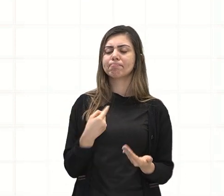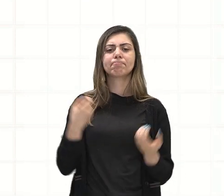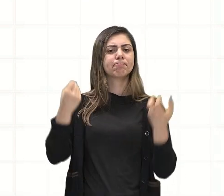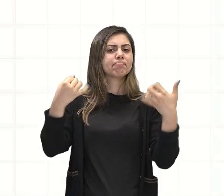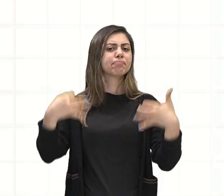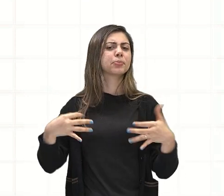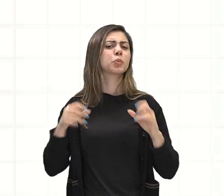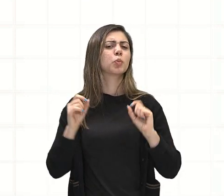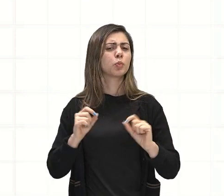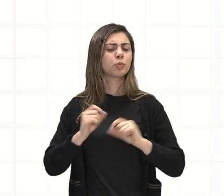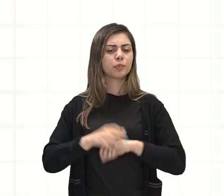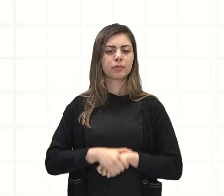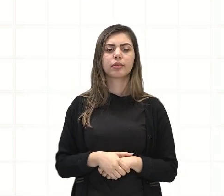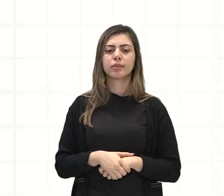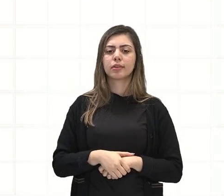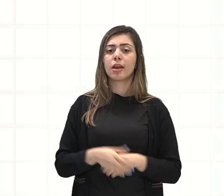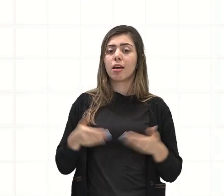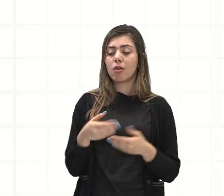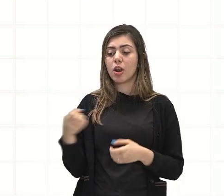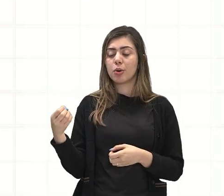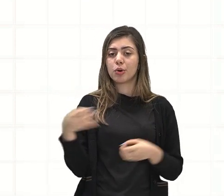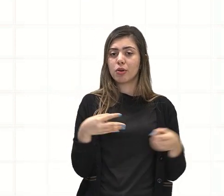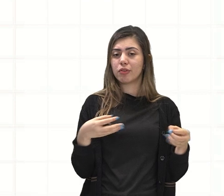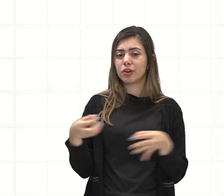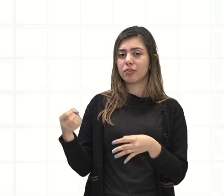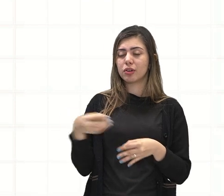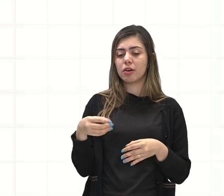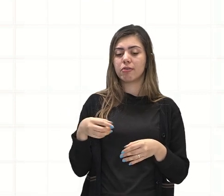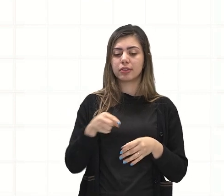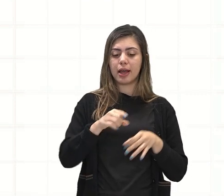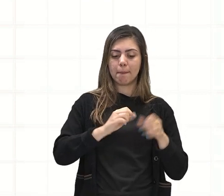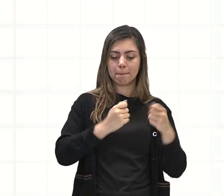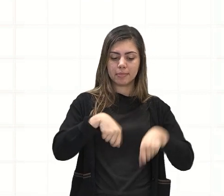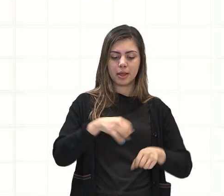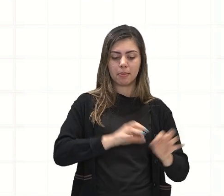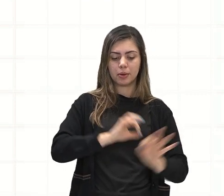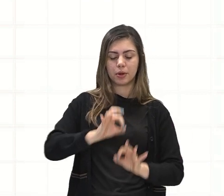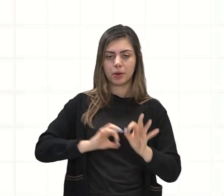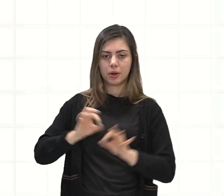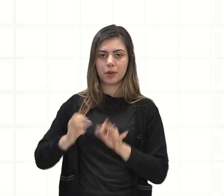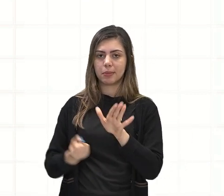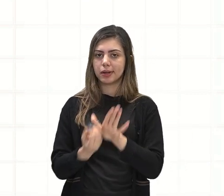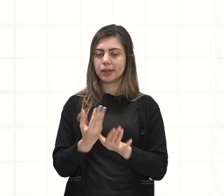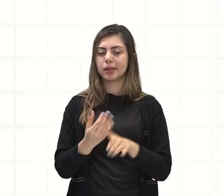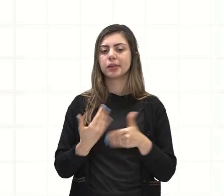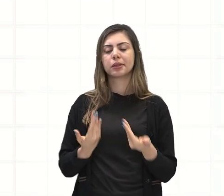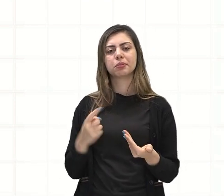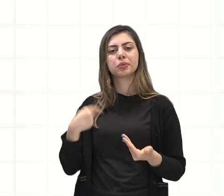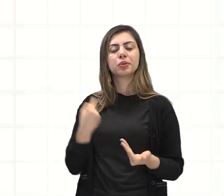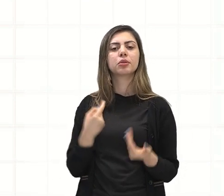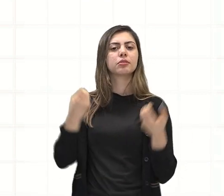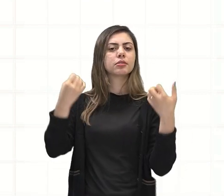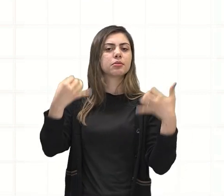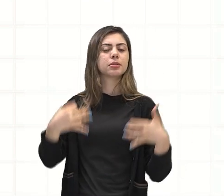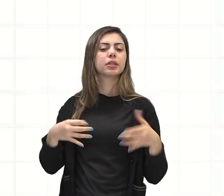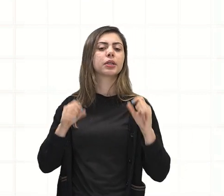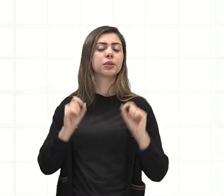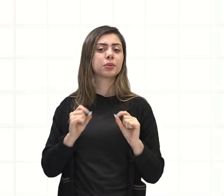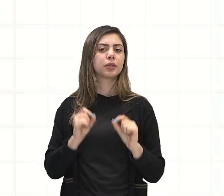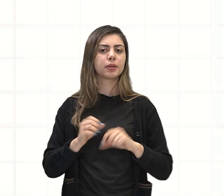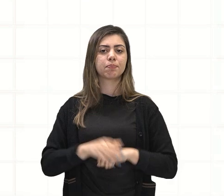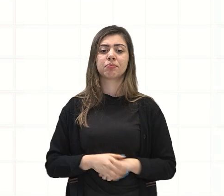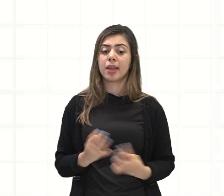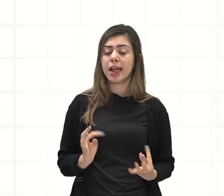falamos em modernização dos meios de produção, nós estamos afirmando que